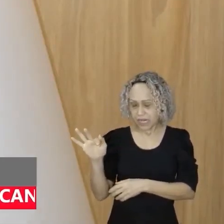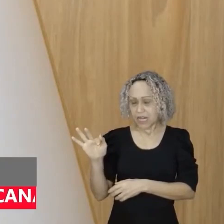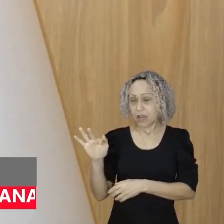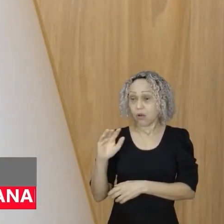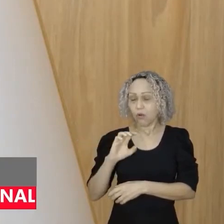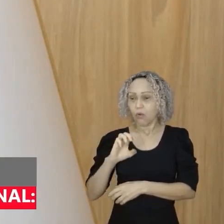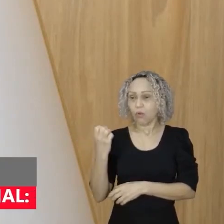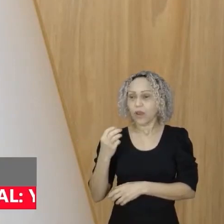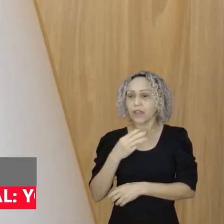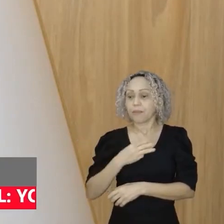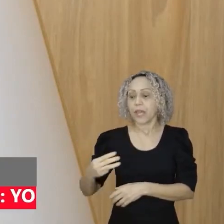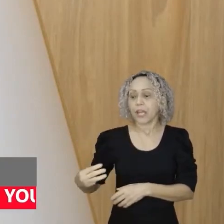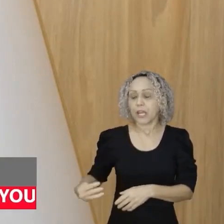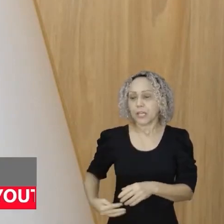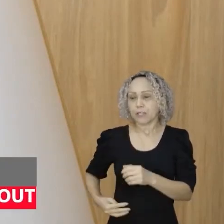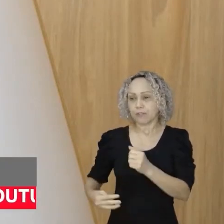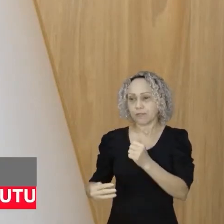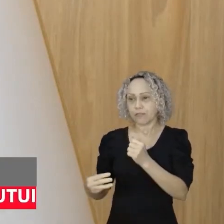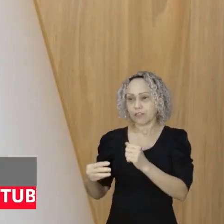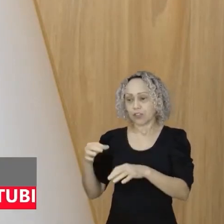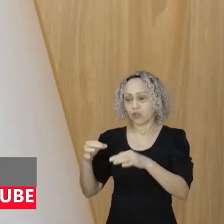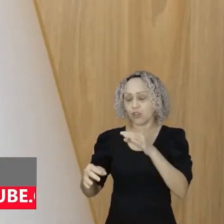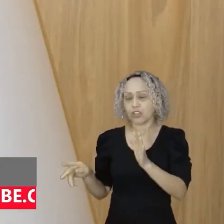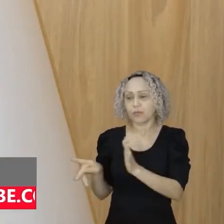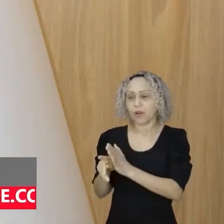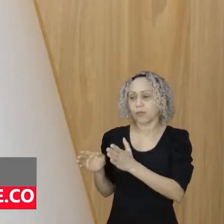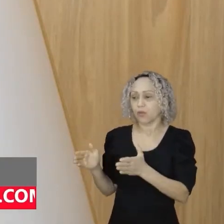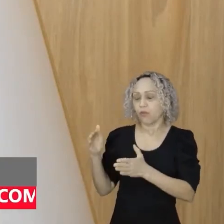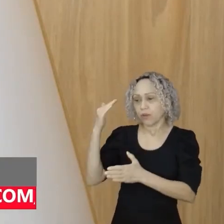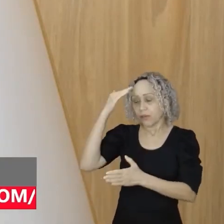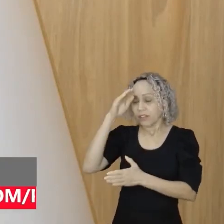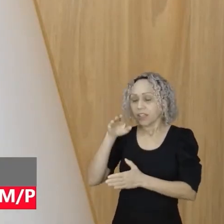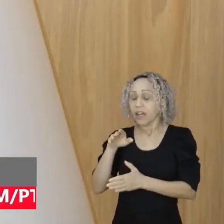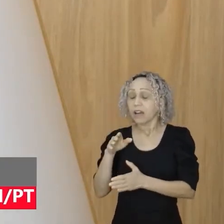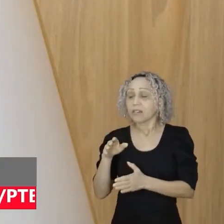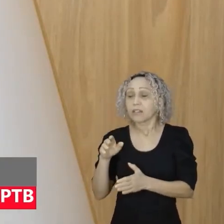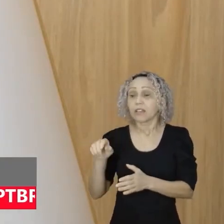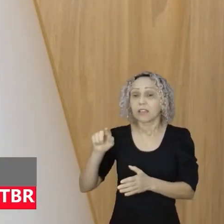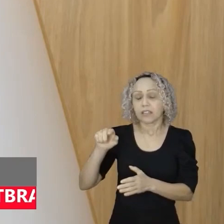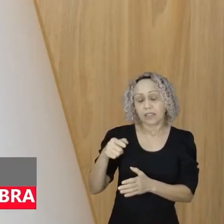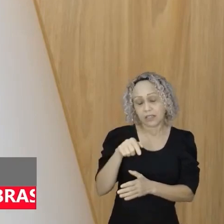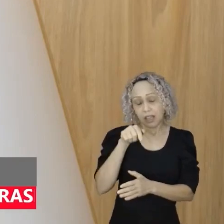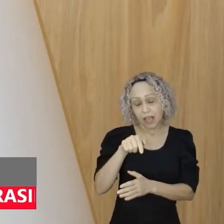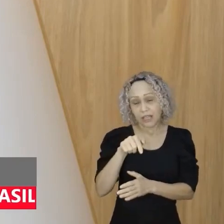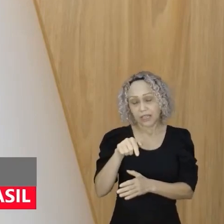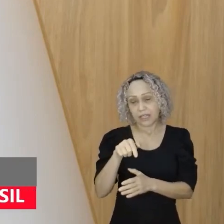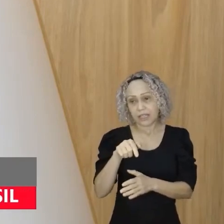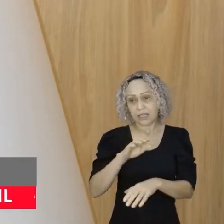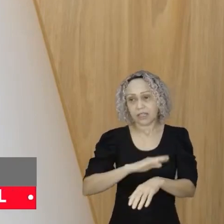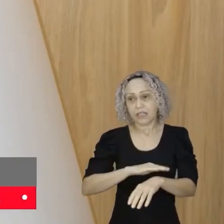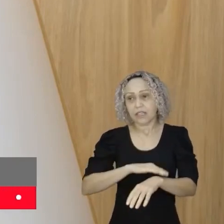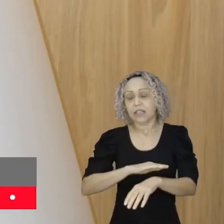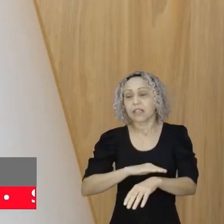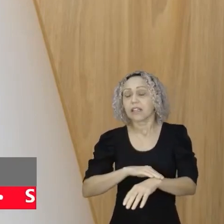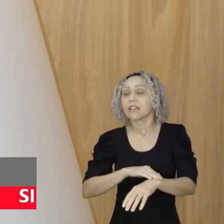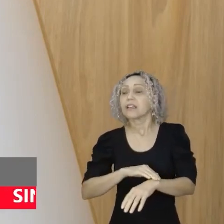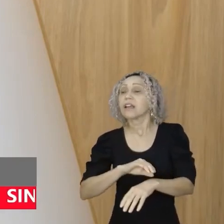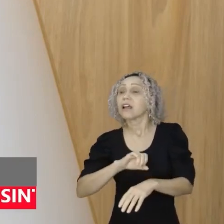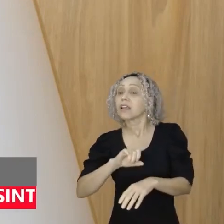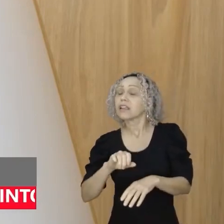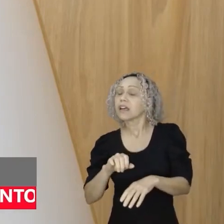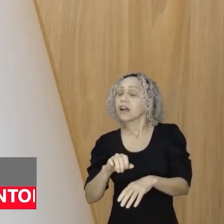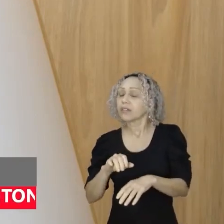está indiciado. Fizeram corpo mole para que houvesse a invasão dos três poderes. Mas o governo agiu rápido,